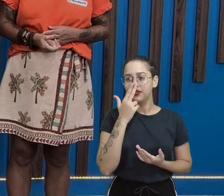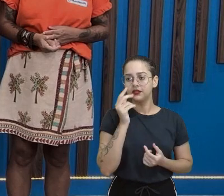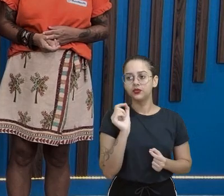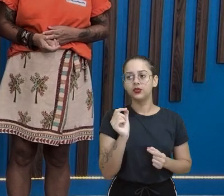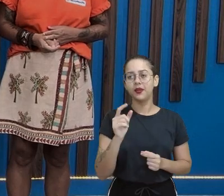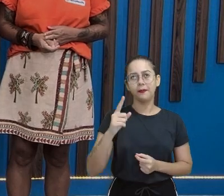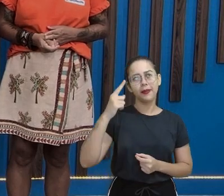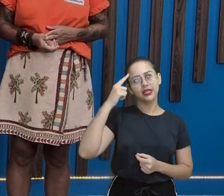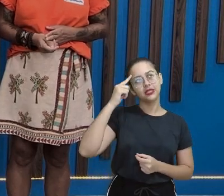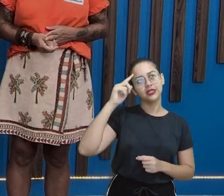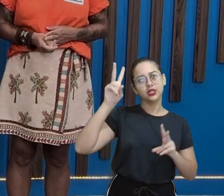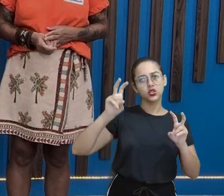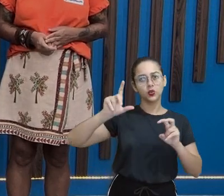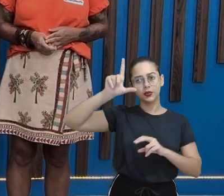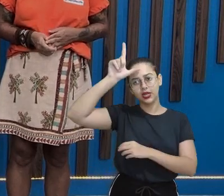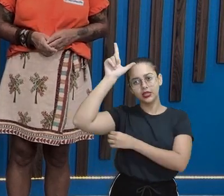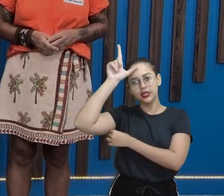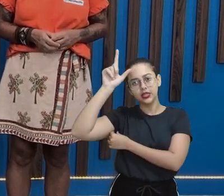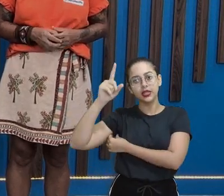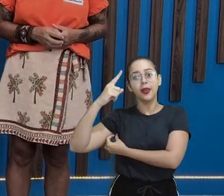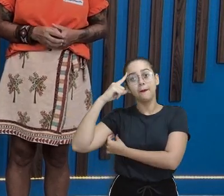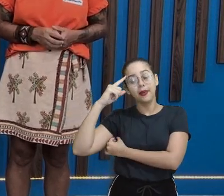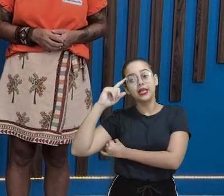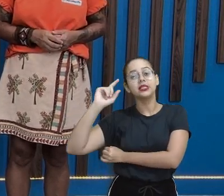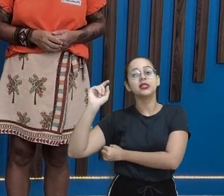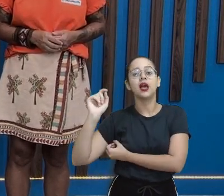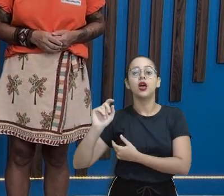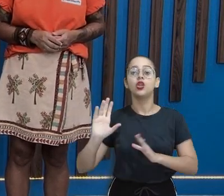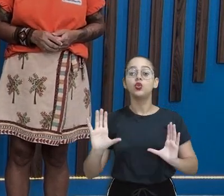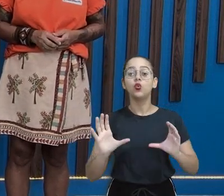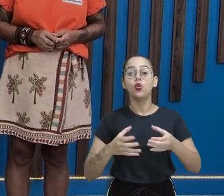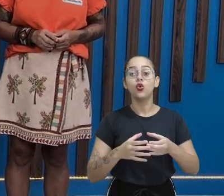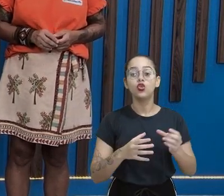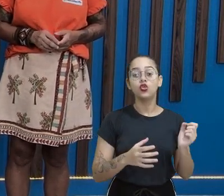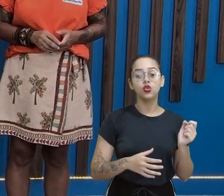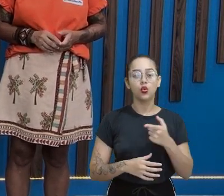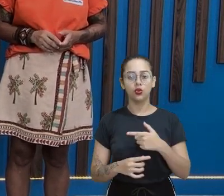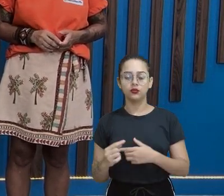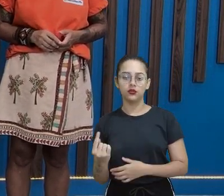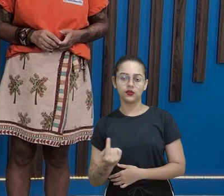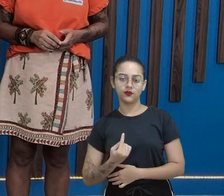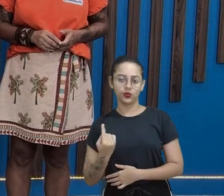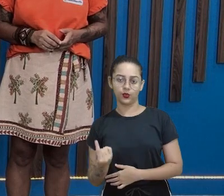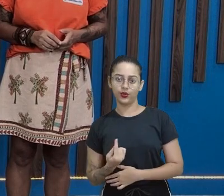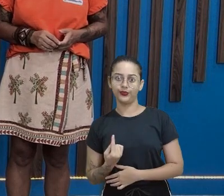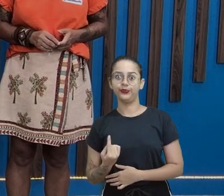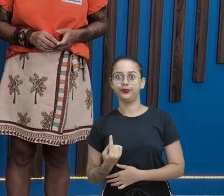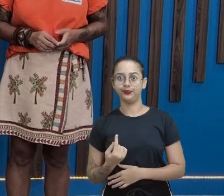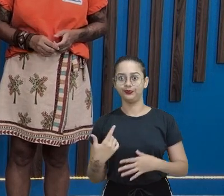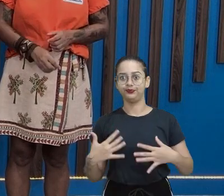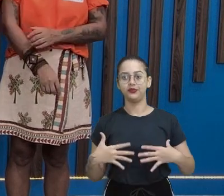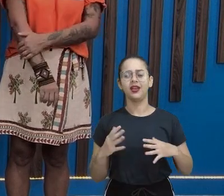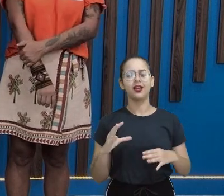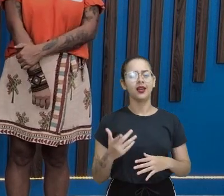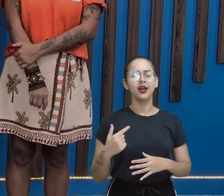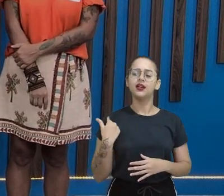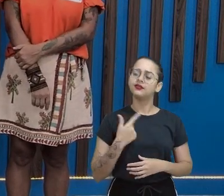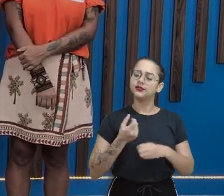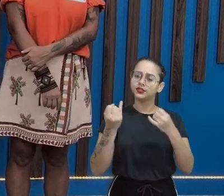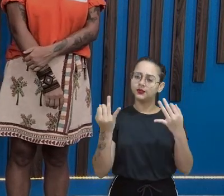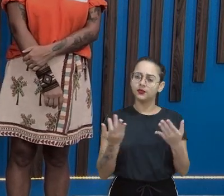em liderança é pensar muito mais no coletivo do que no individual, né? Claro que a gente falou para vocês, a gente